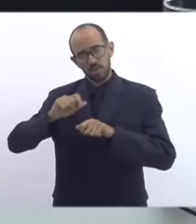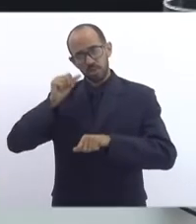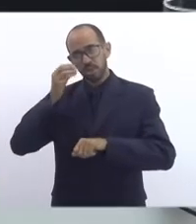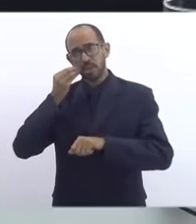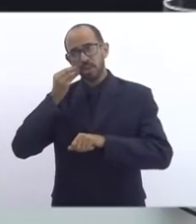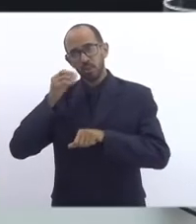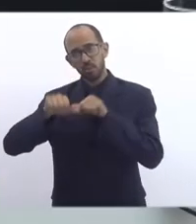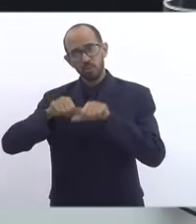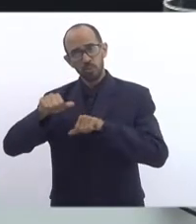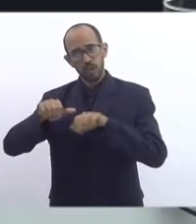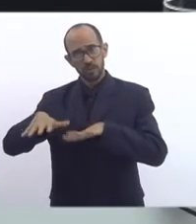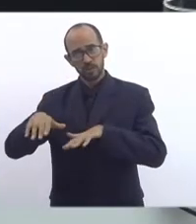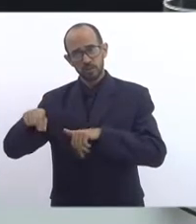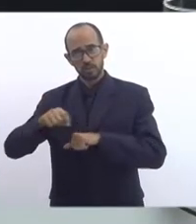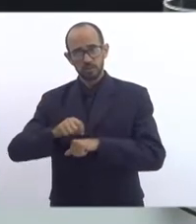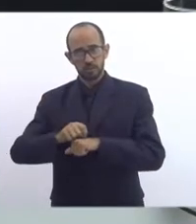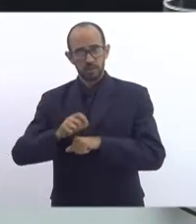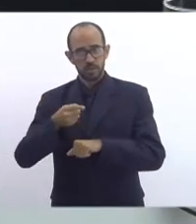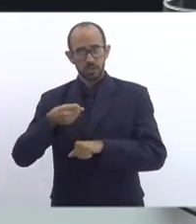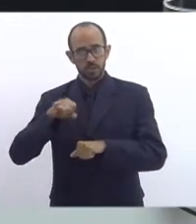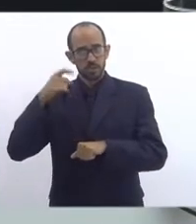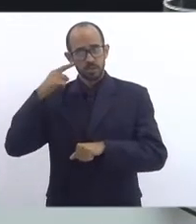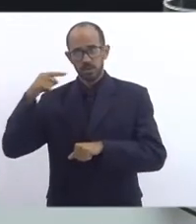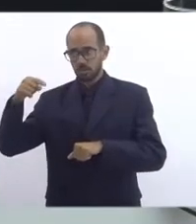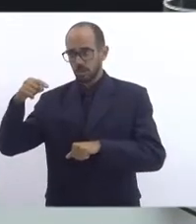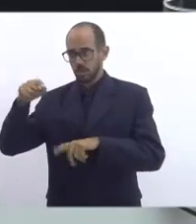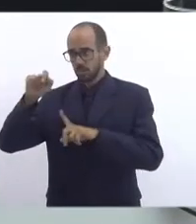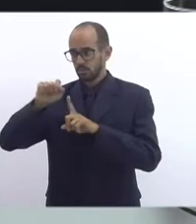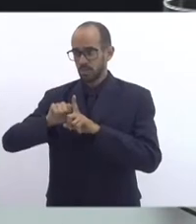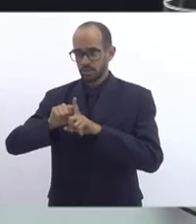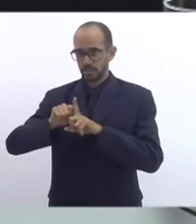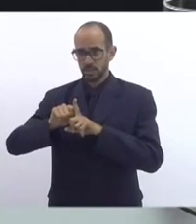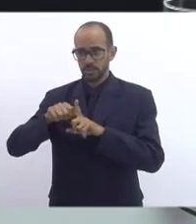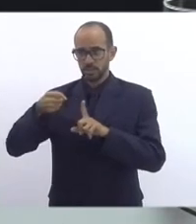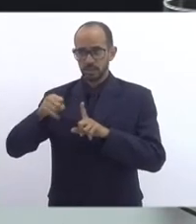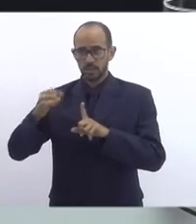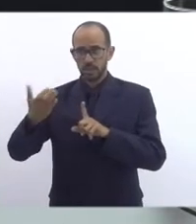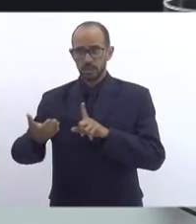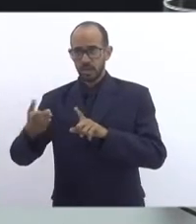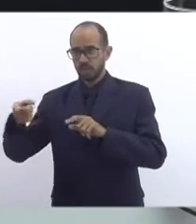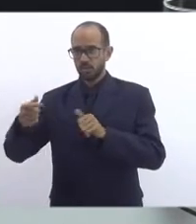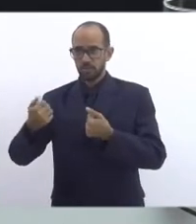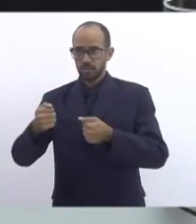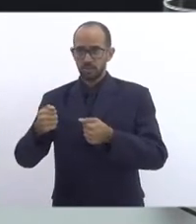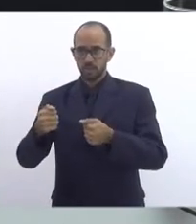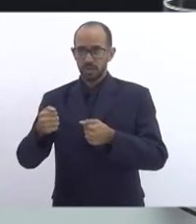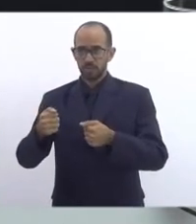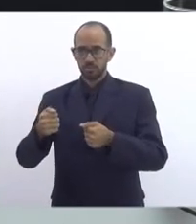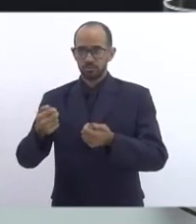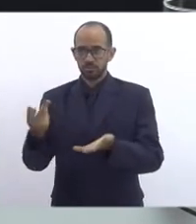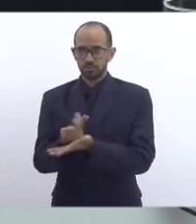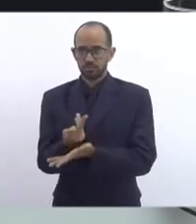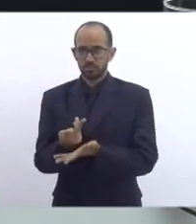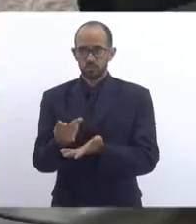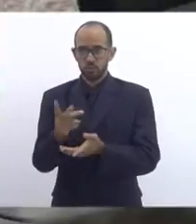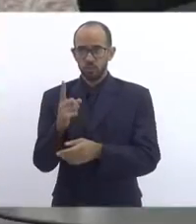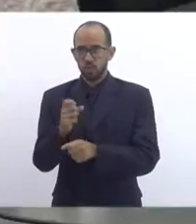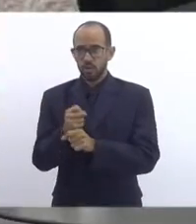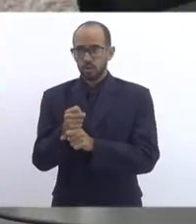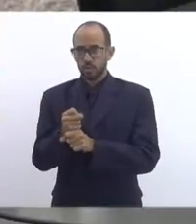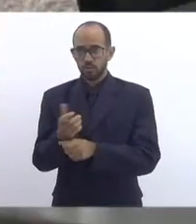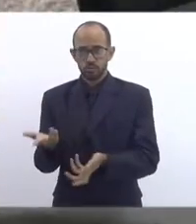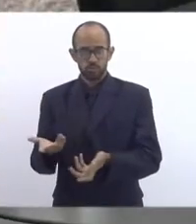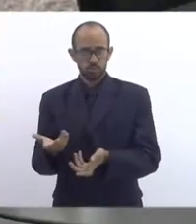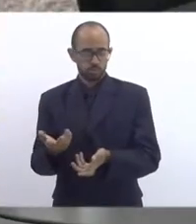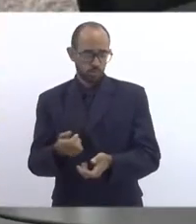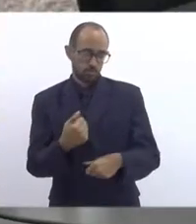só, a semana é de um determinado mês. Né? O mês, se ele quer ser mês, tem coincidido com é isso. Então, eu vou retirar a semana, pauta. Né? Vamos falar com o